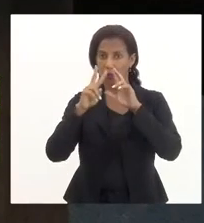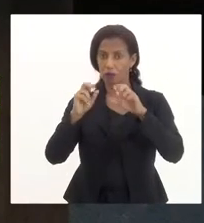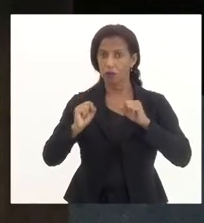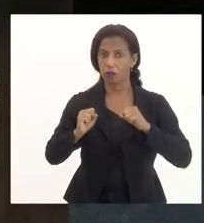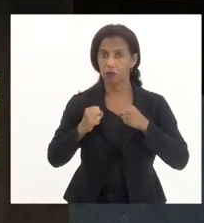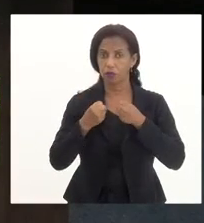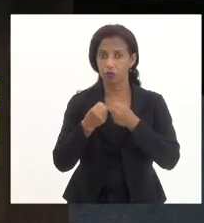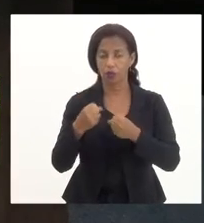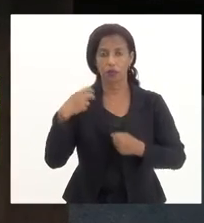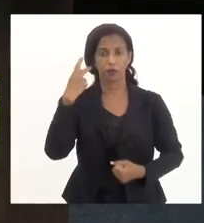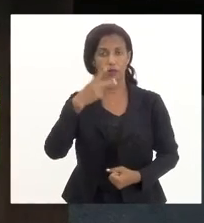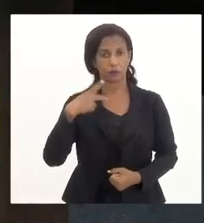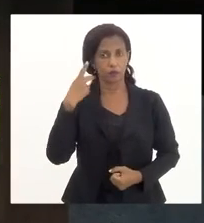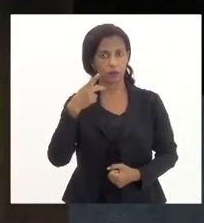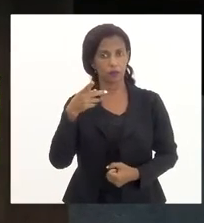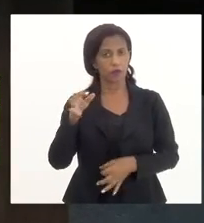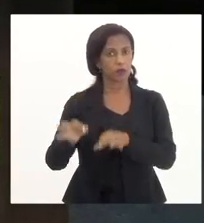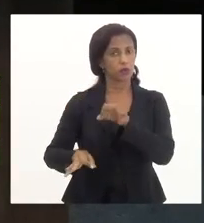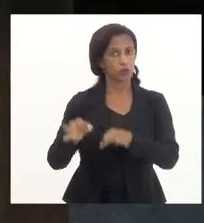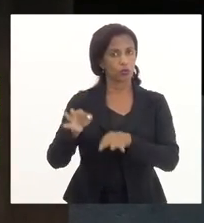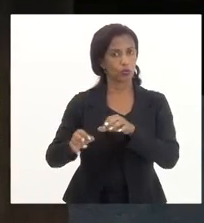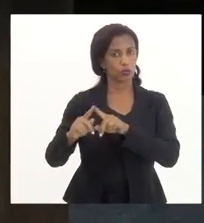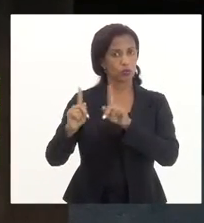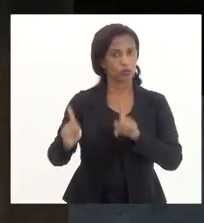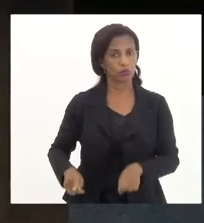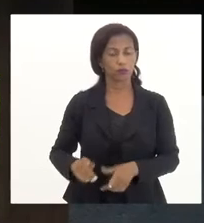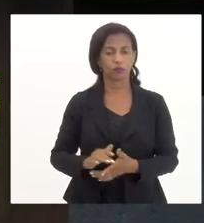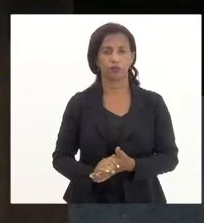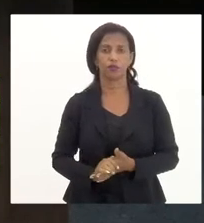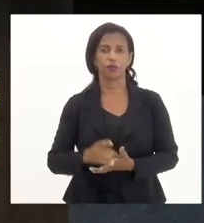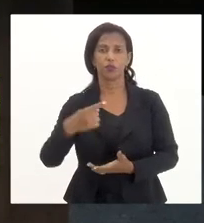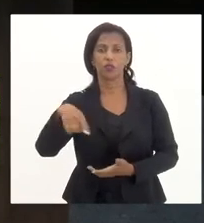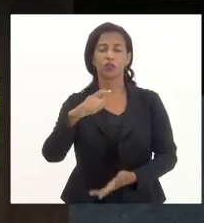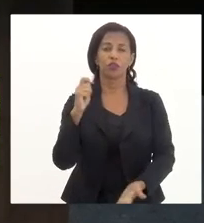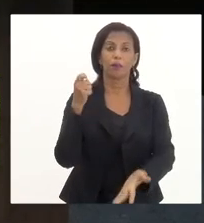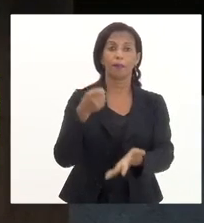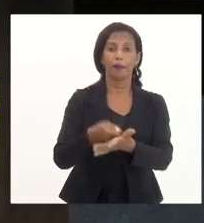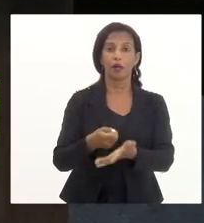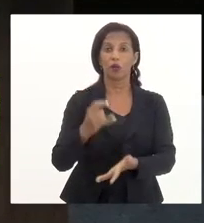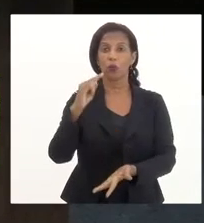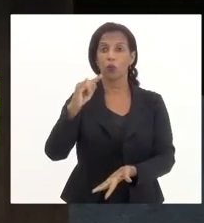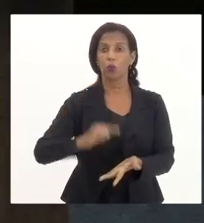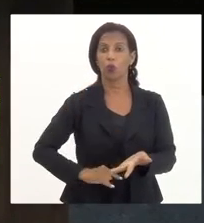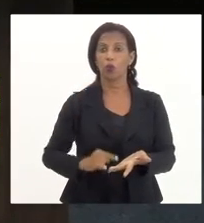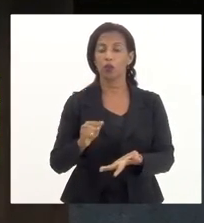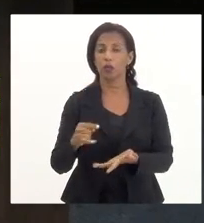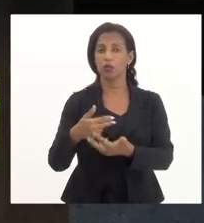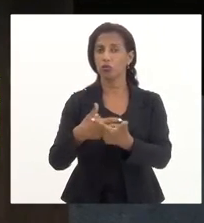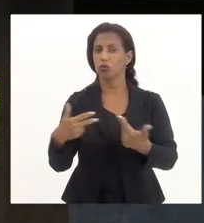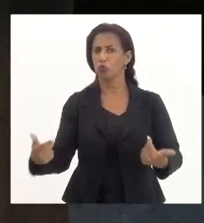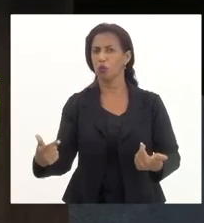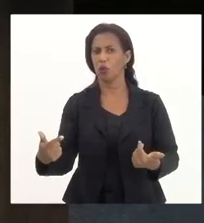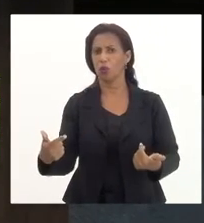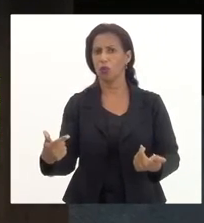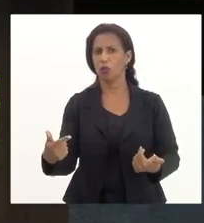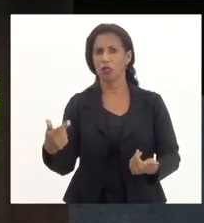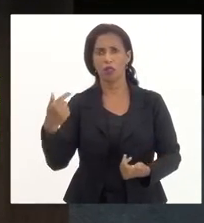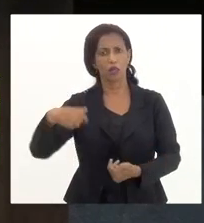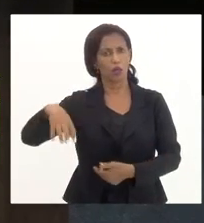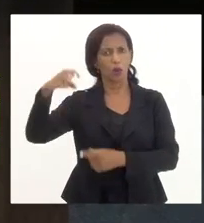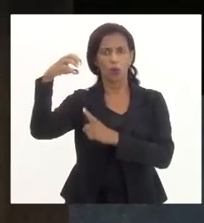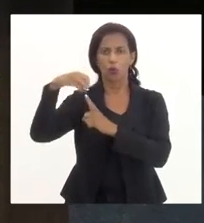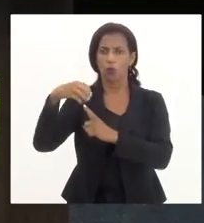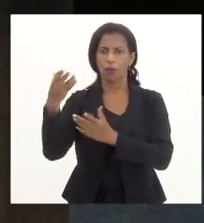força parlamentar para fazer justiça que servidores que estão pagando a conta de uma coisa que eles não deram causa